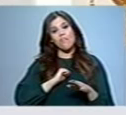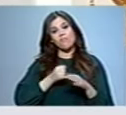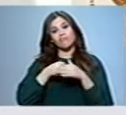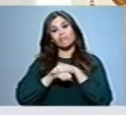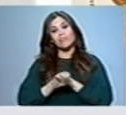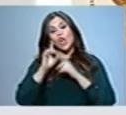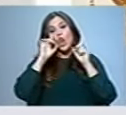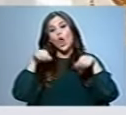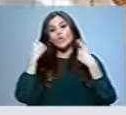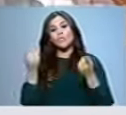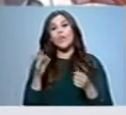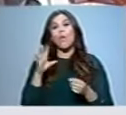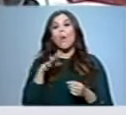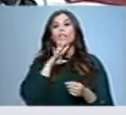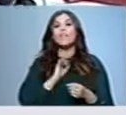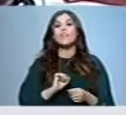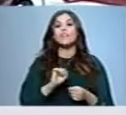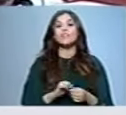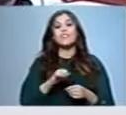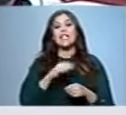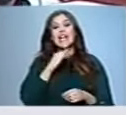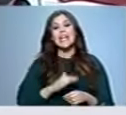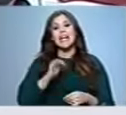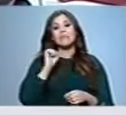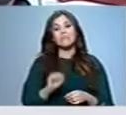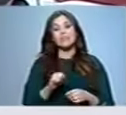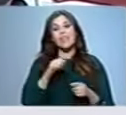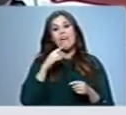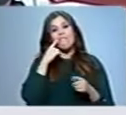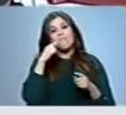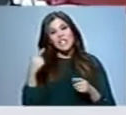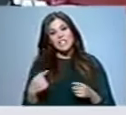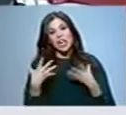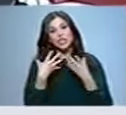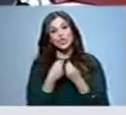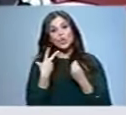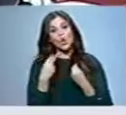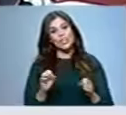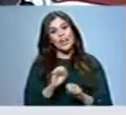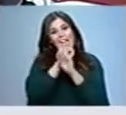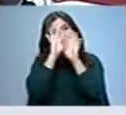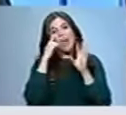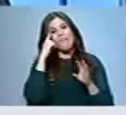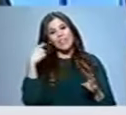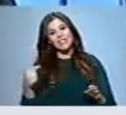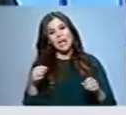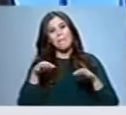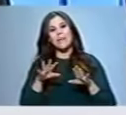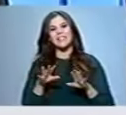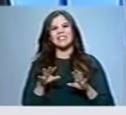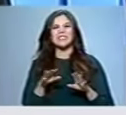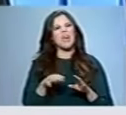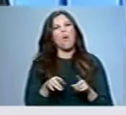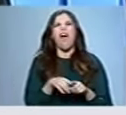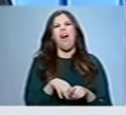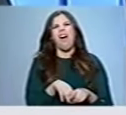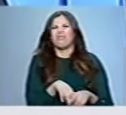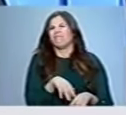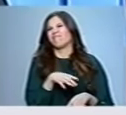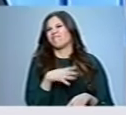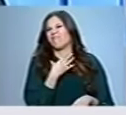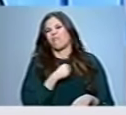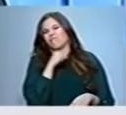quando viagem? Quando ele tiver idade para viajar, vai viajar contigo, é provavelmente. Contigo? Se calhar. Eu espero que sim, eu tenho todo o gosto, mas se calhar vai ser um refleiro para ele viajar com uma pacota dele.